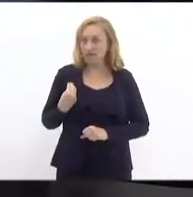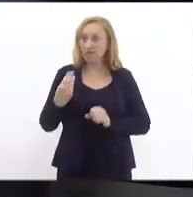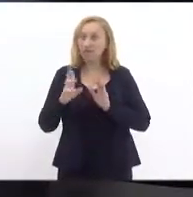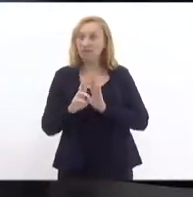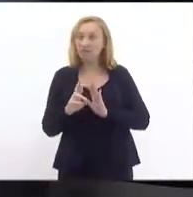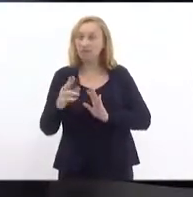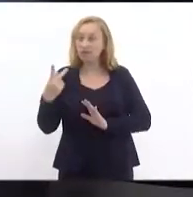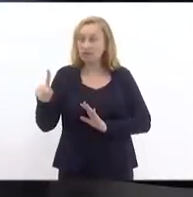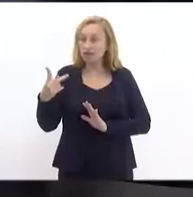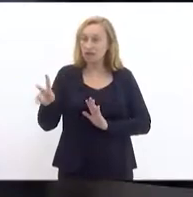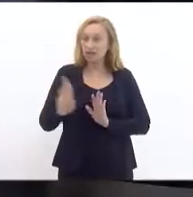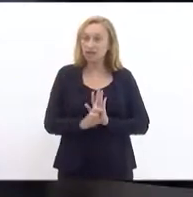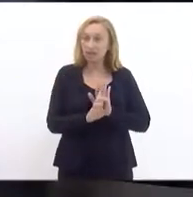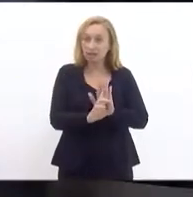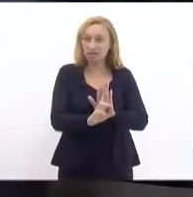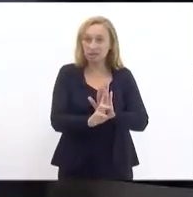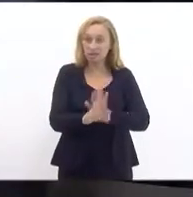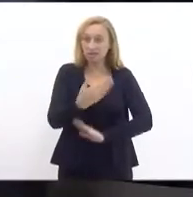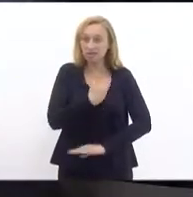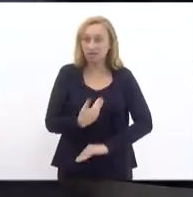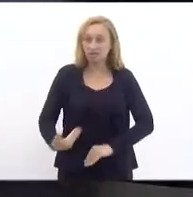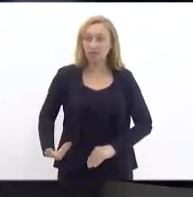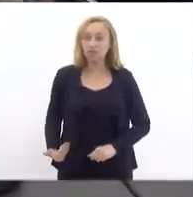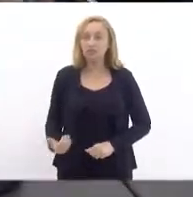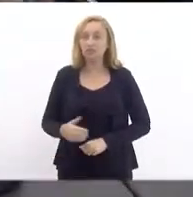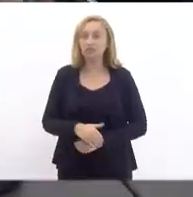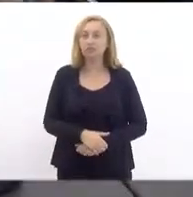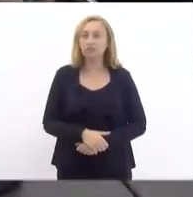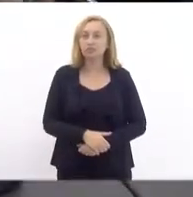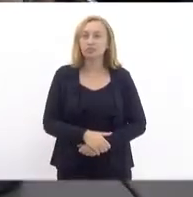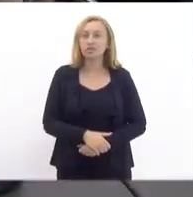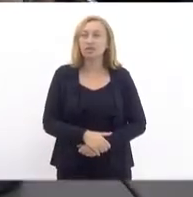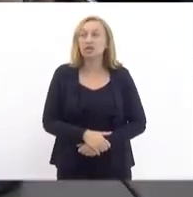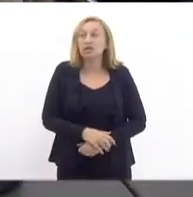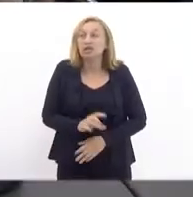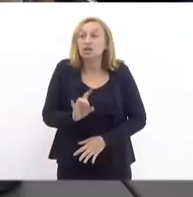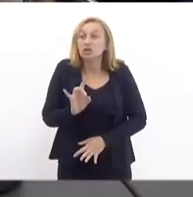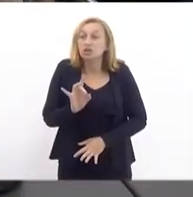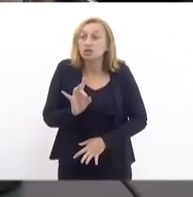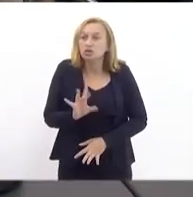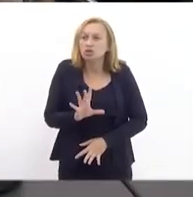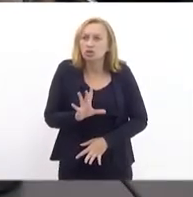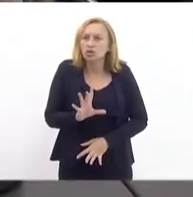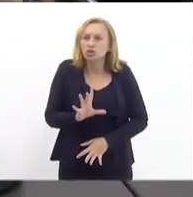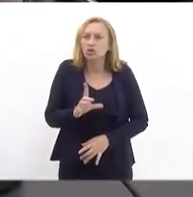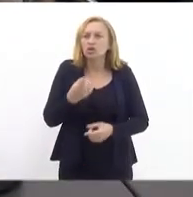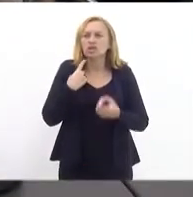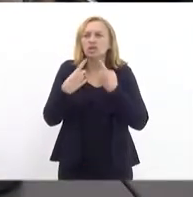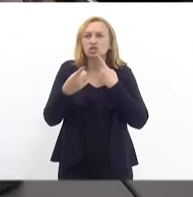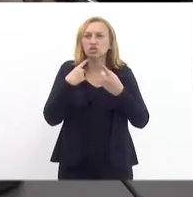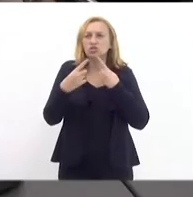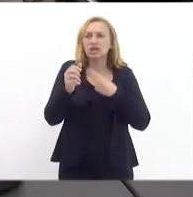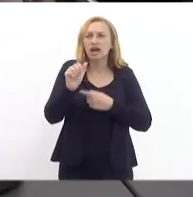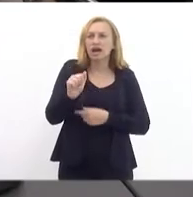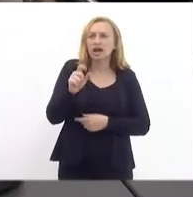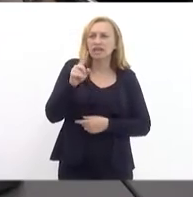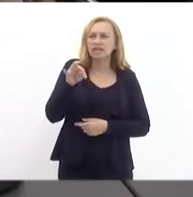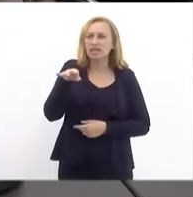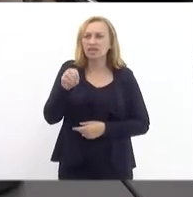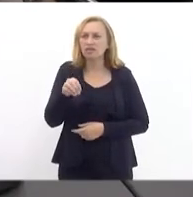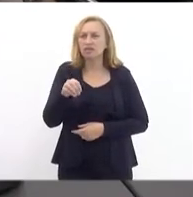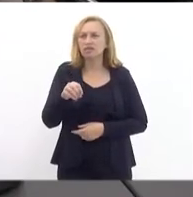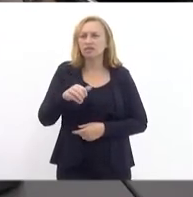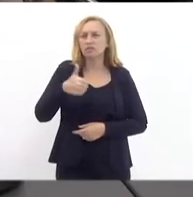representação do gabinete do governador. Eu só estive na discussão sobre aditivo a partir do